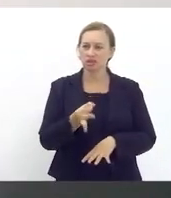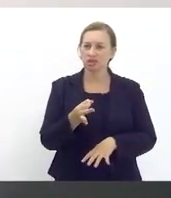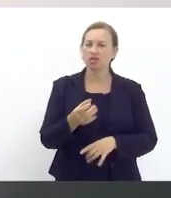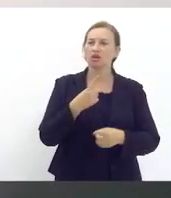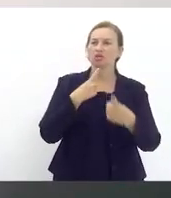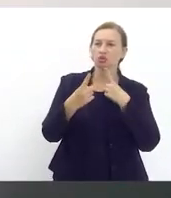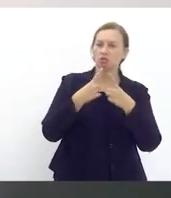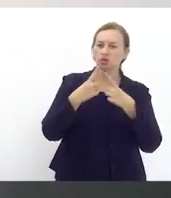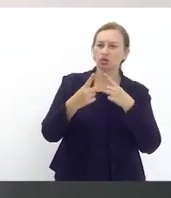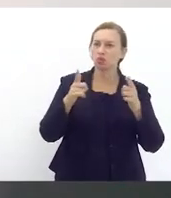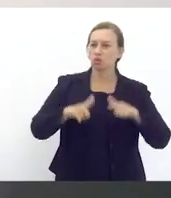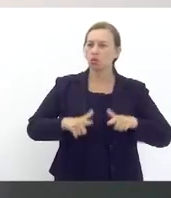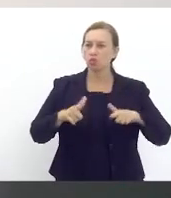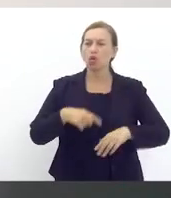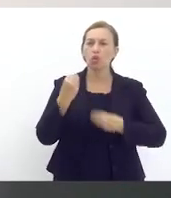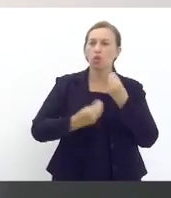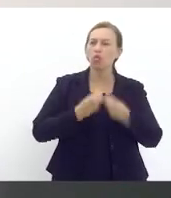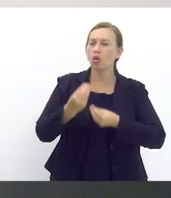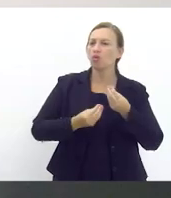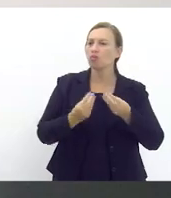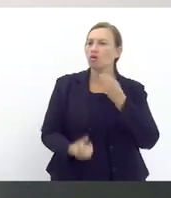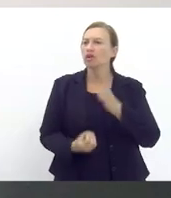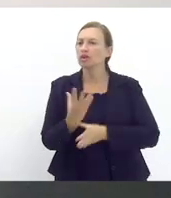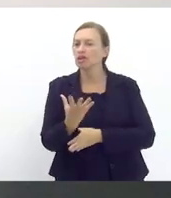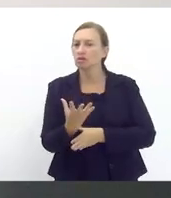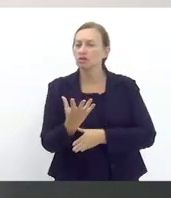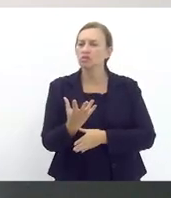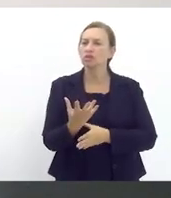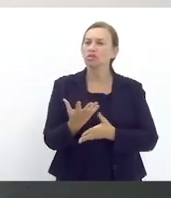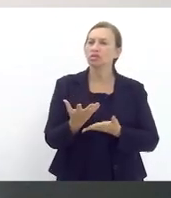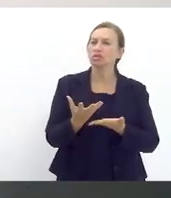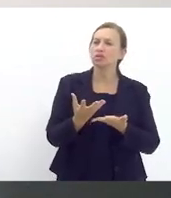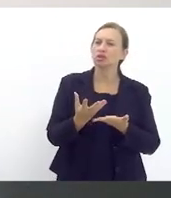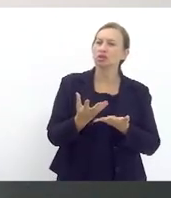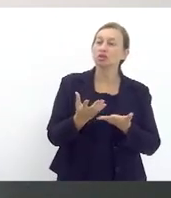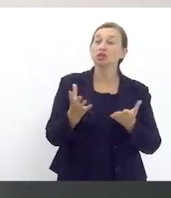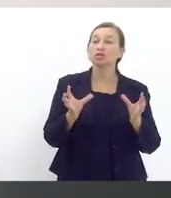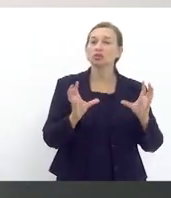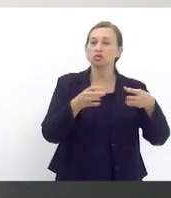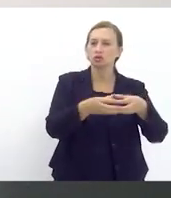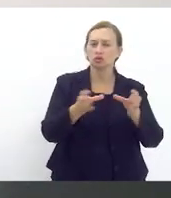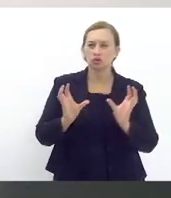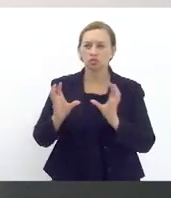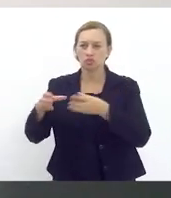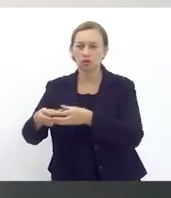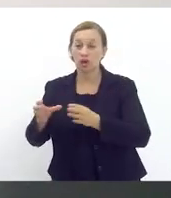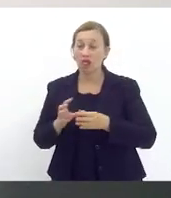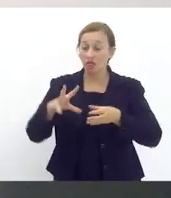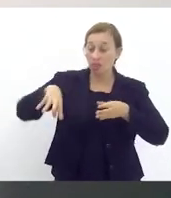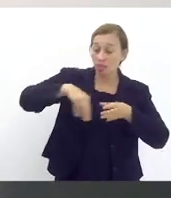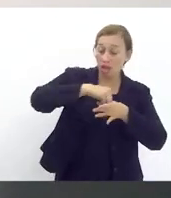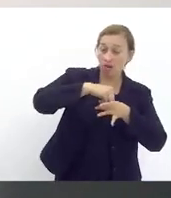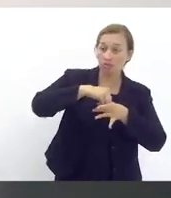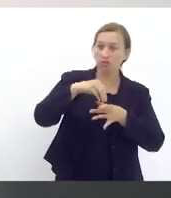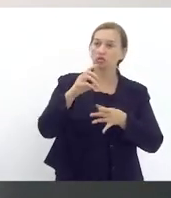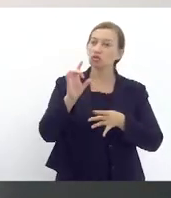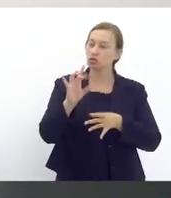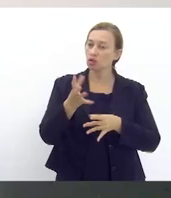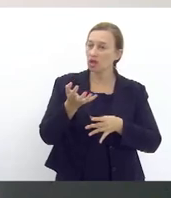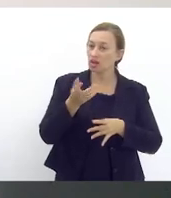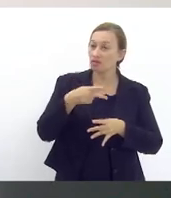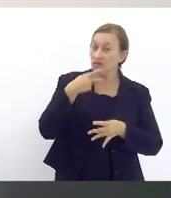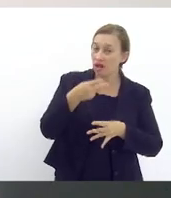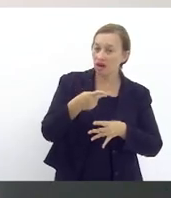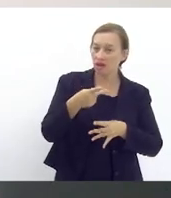da disputa local como que vai ser construir o regramento e as categorias dentro disso eu só quero reforçar